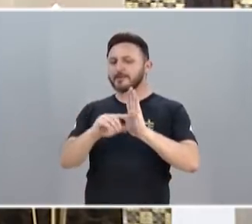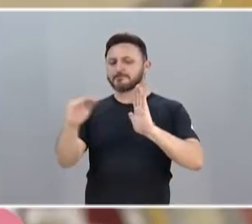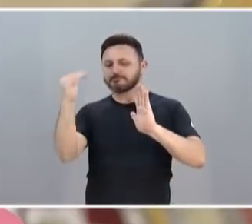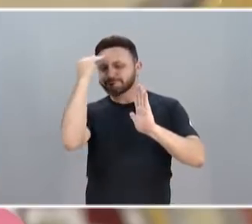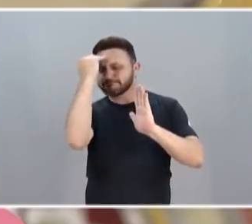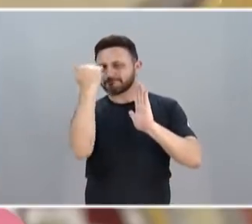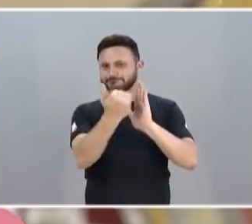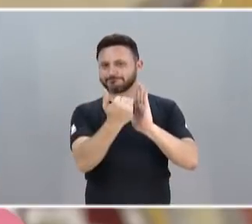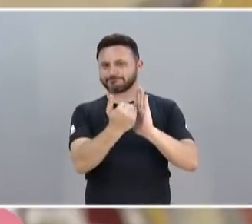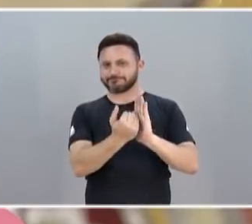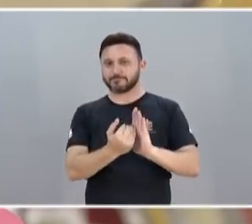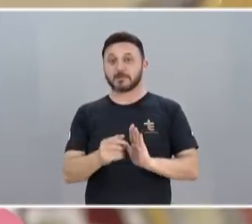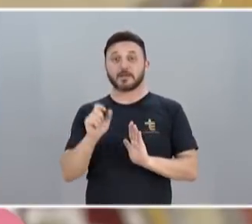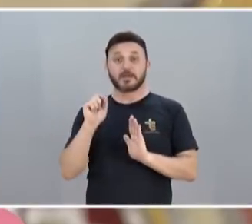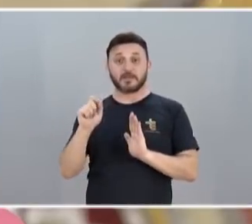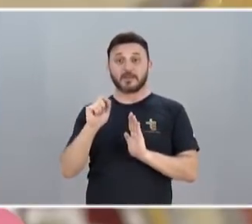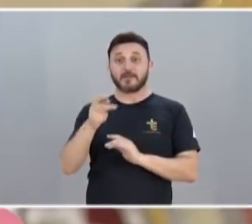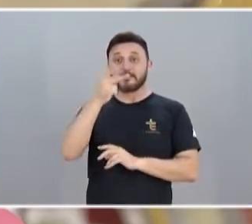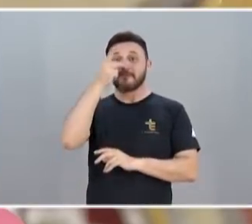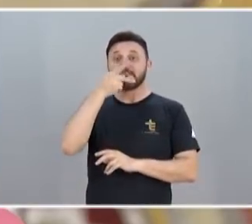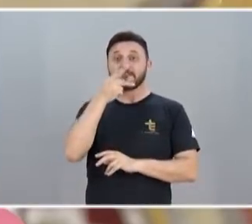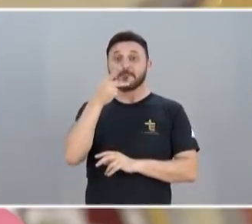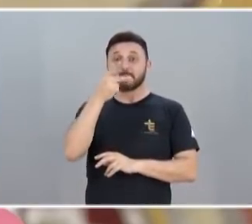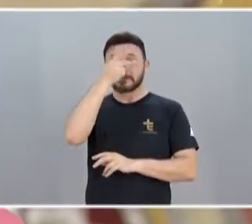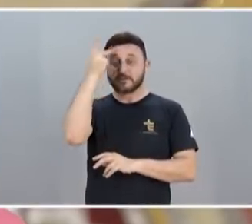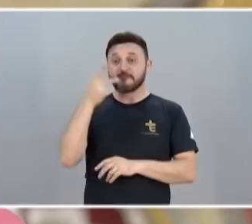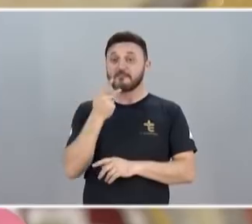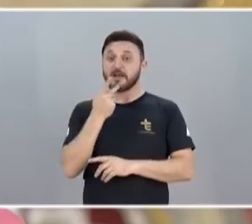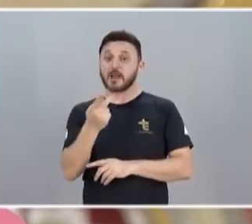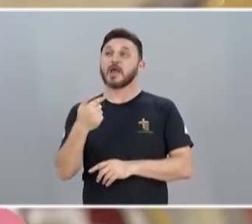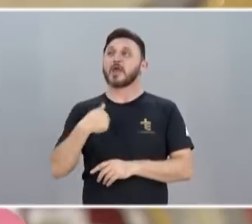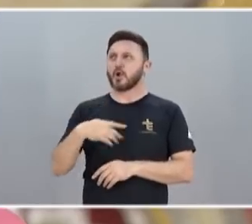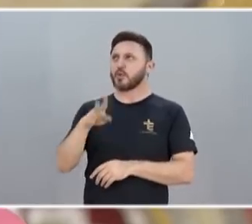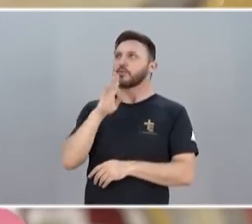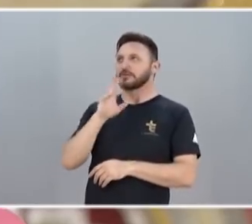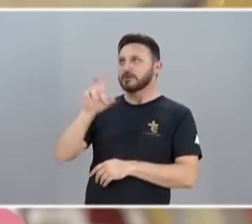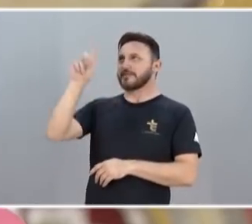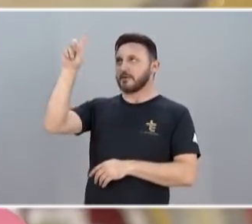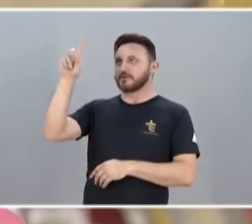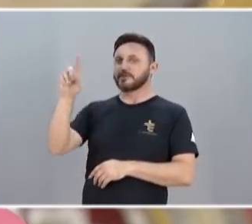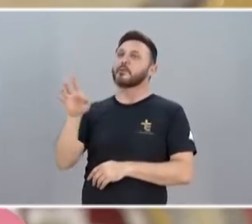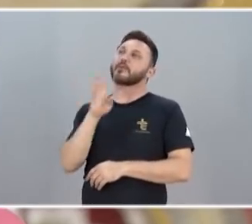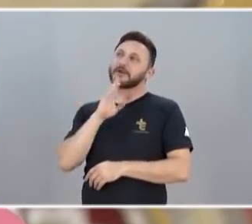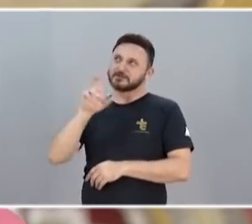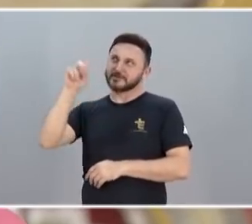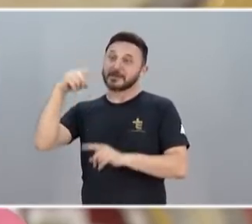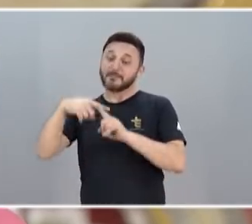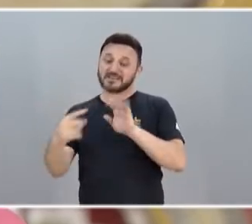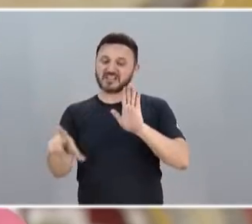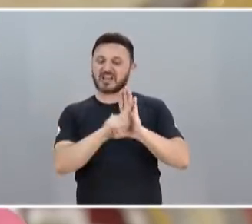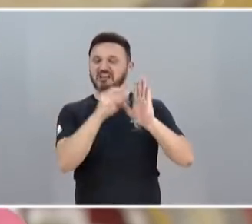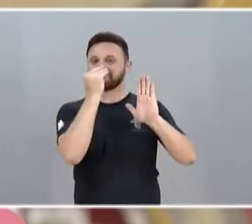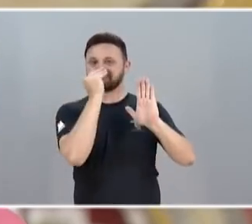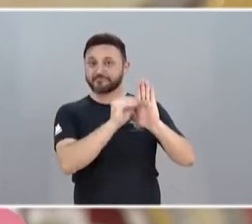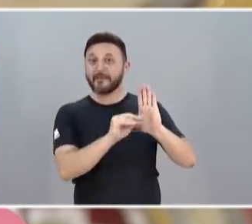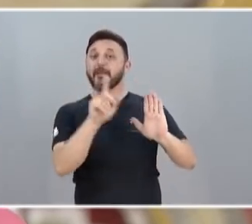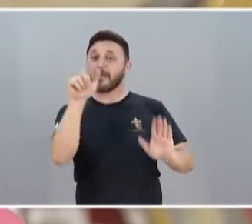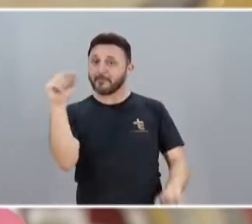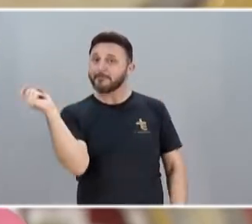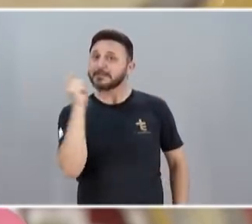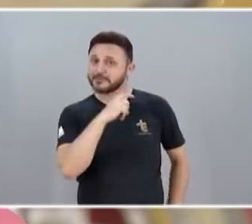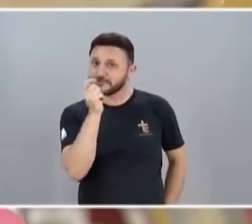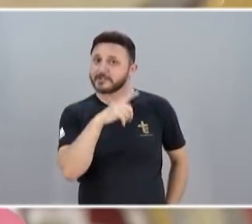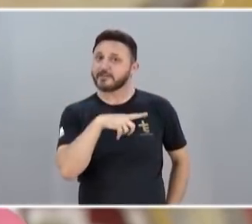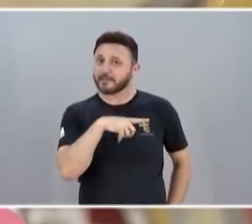mandamentos. Quem diz: eu conheço a Deus, mas não guarda os seus mandamentos, é mentiroso, e